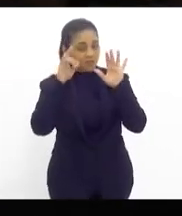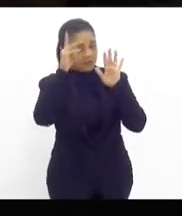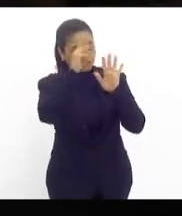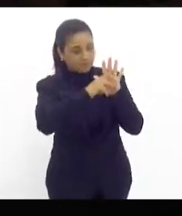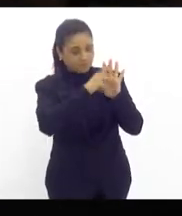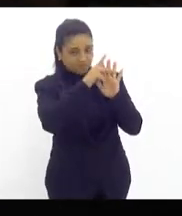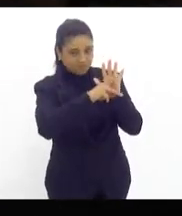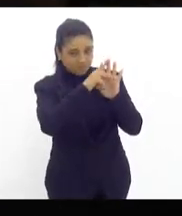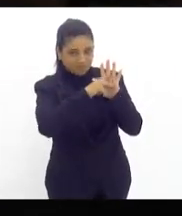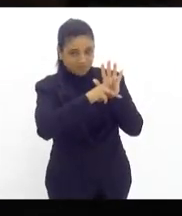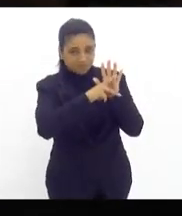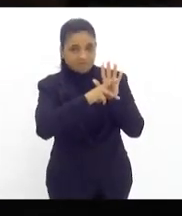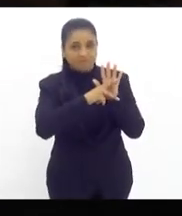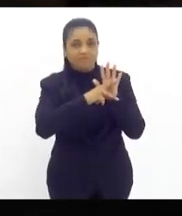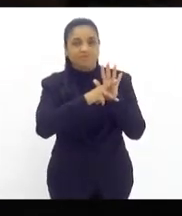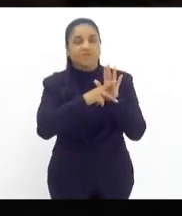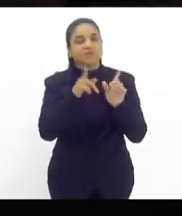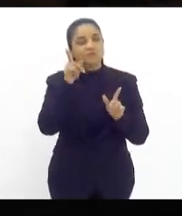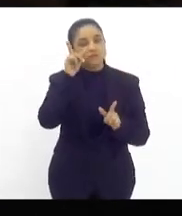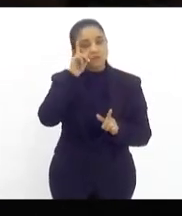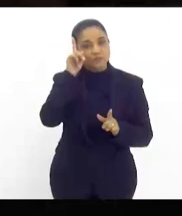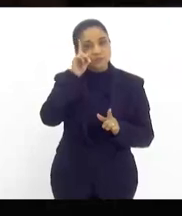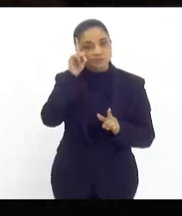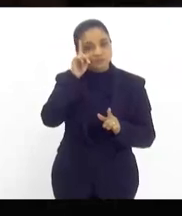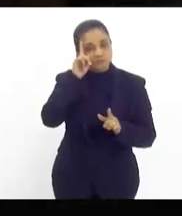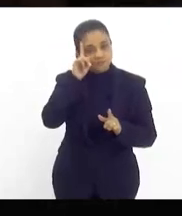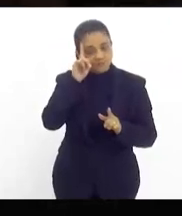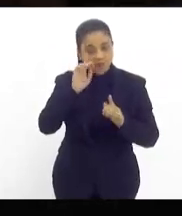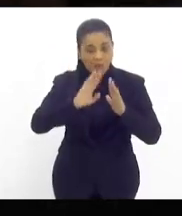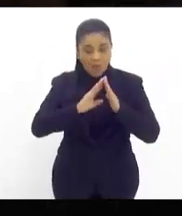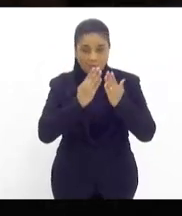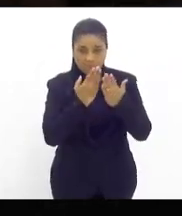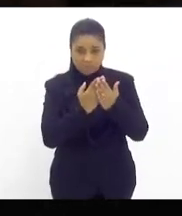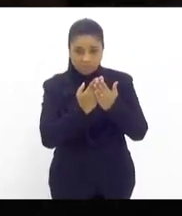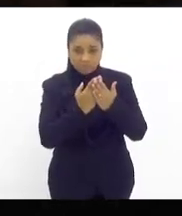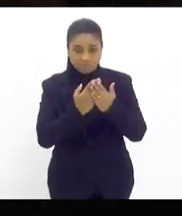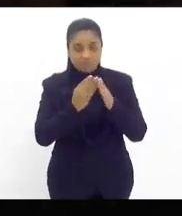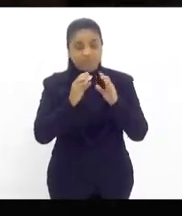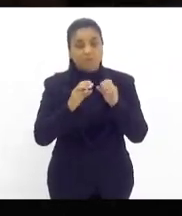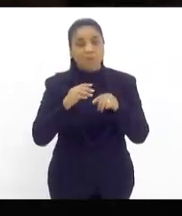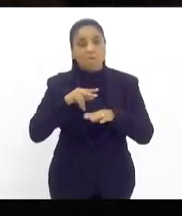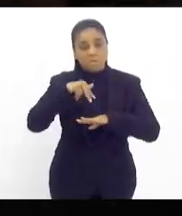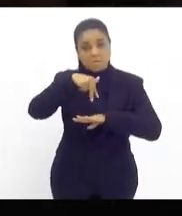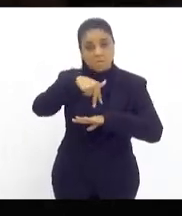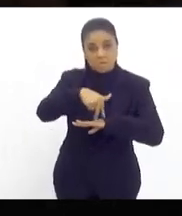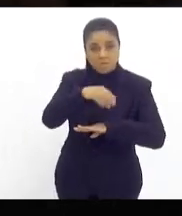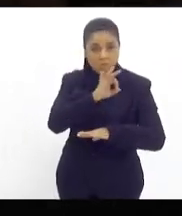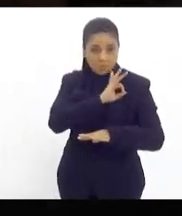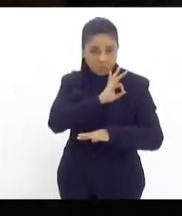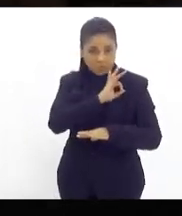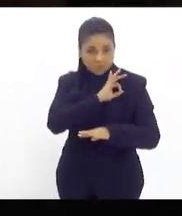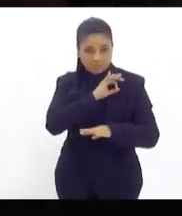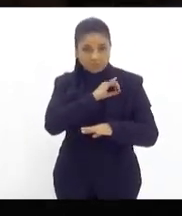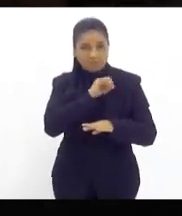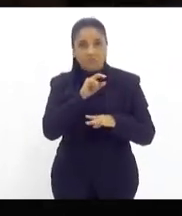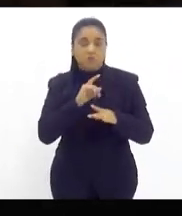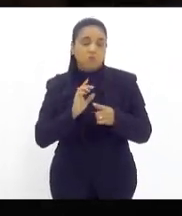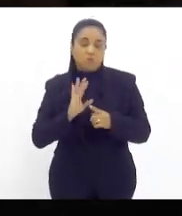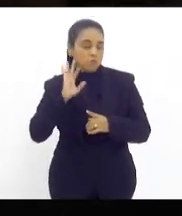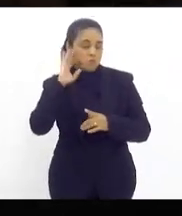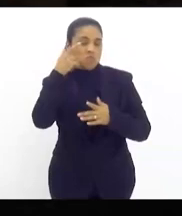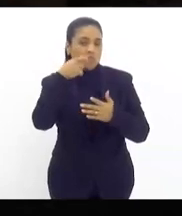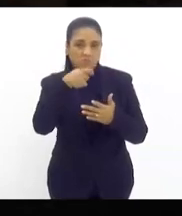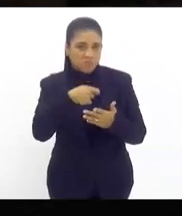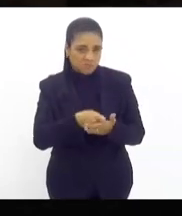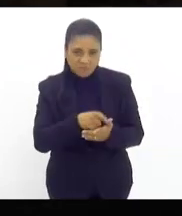militarização do cotidiano escolar não dá soluções e não garante a paz necessária para